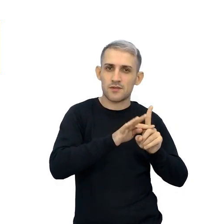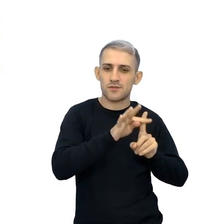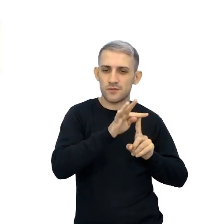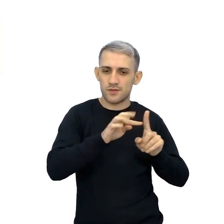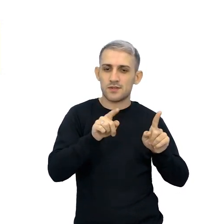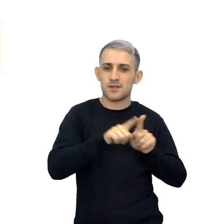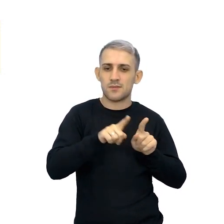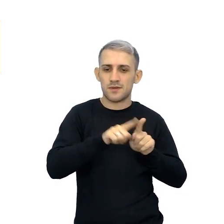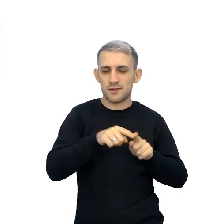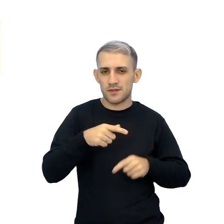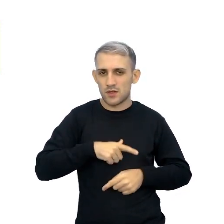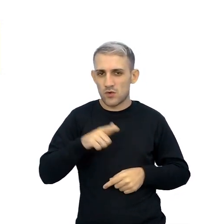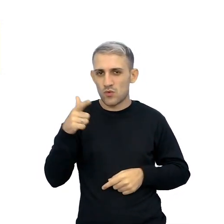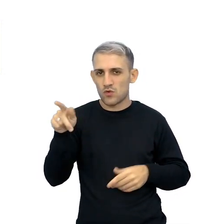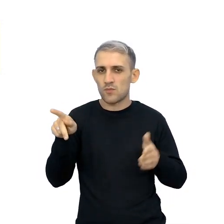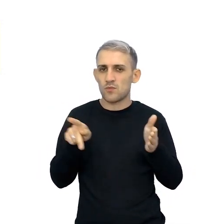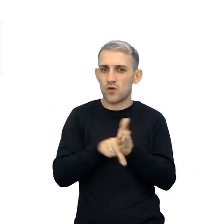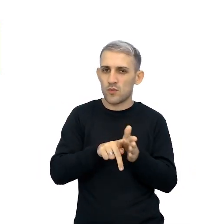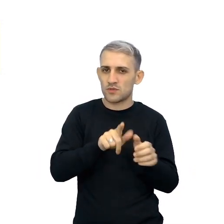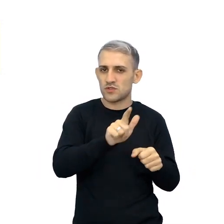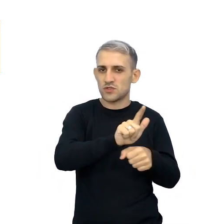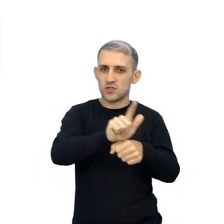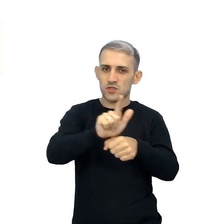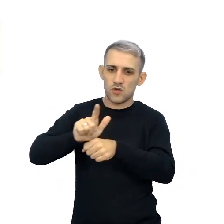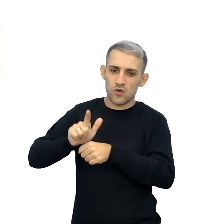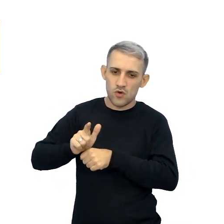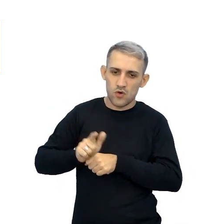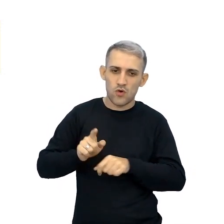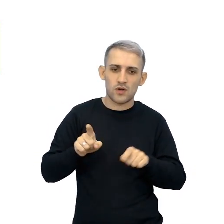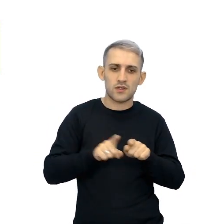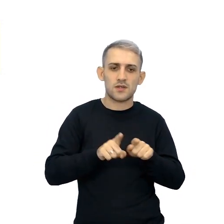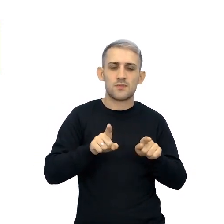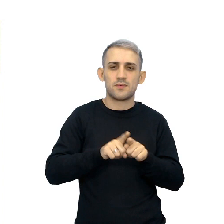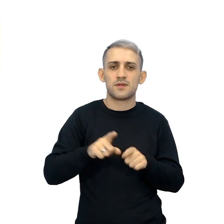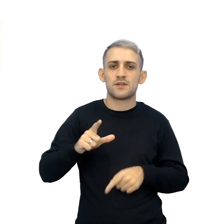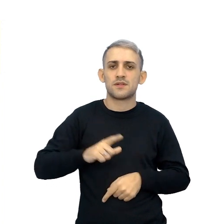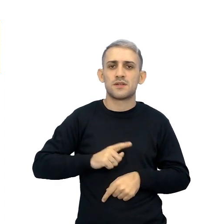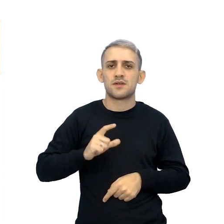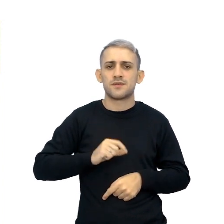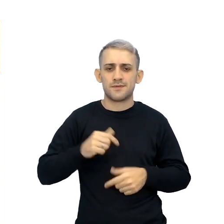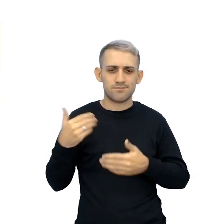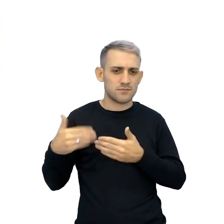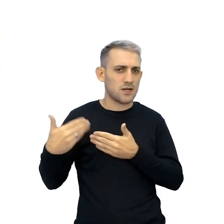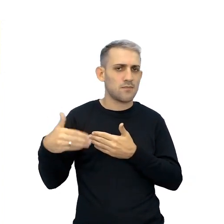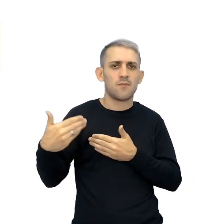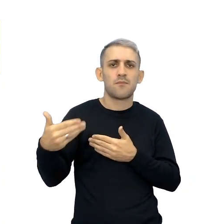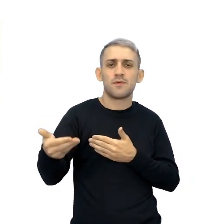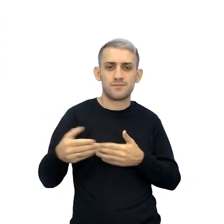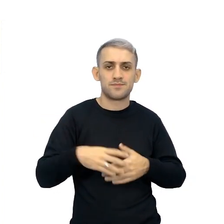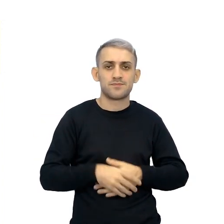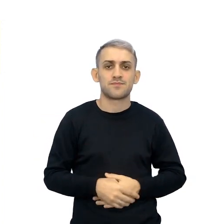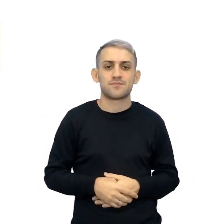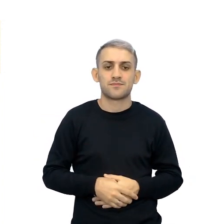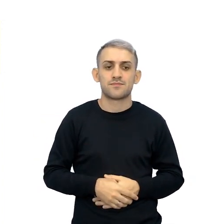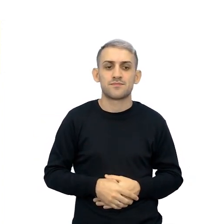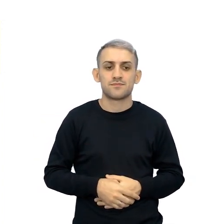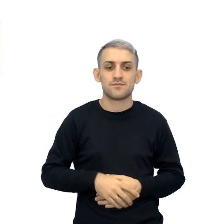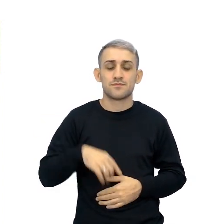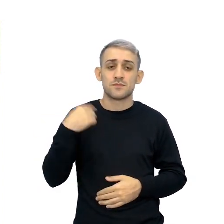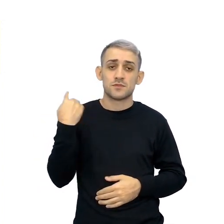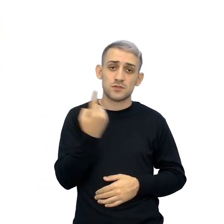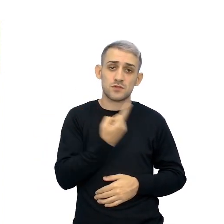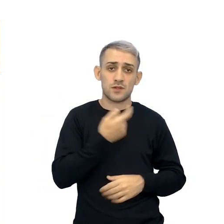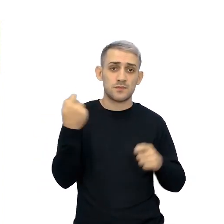processo comercial, né, o item comercial, e assim sucessivamente, né, e a gente precisa